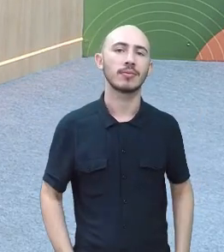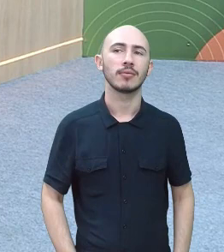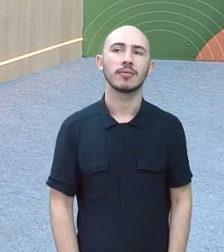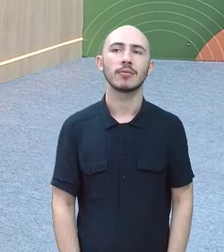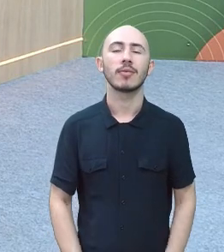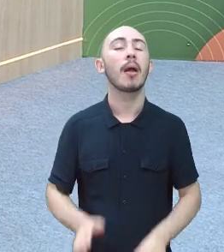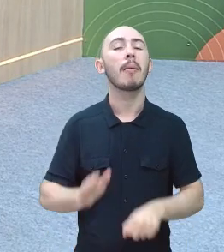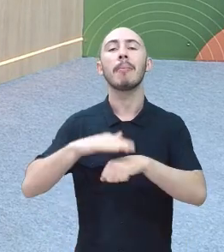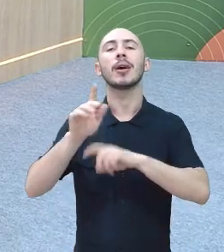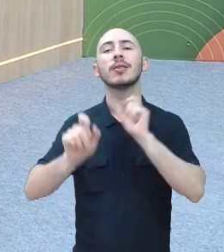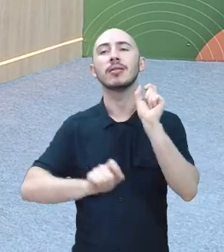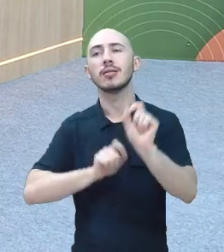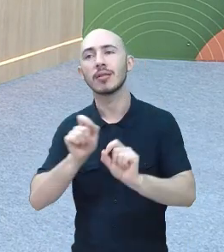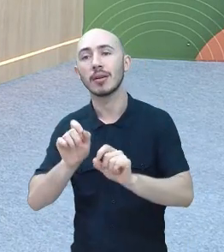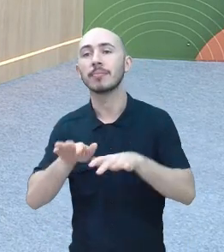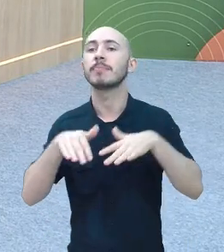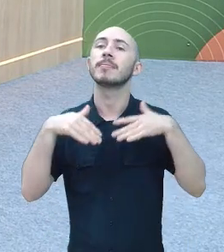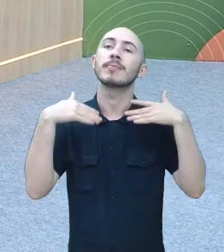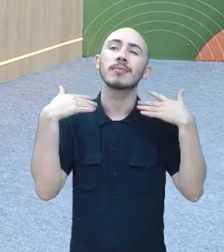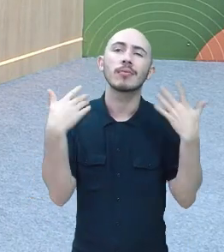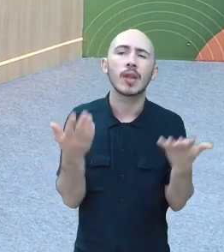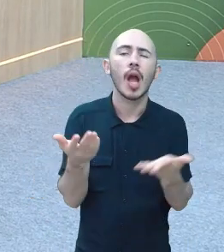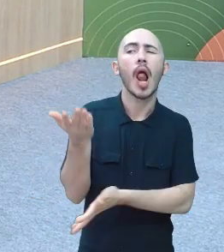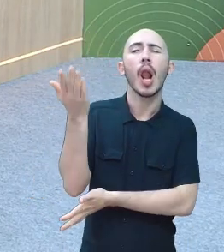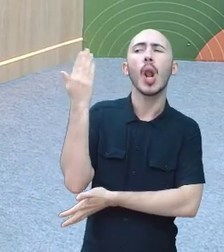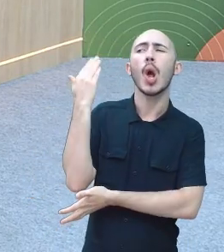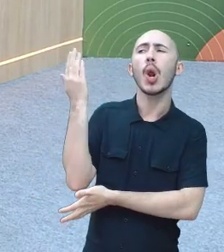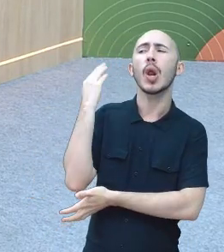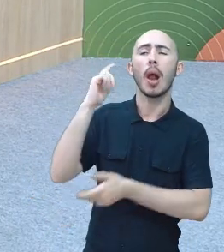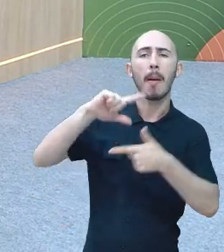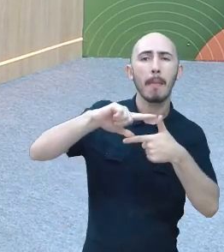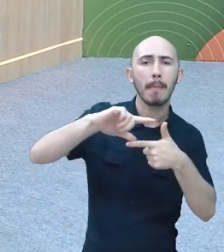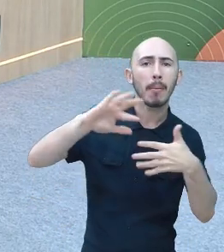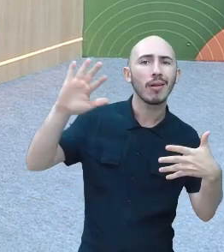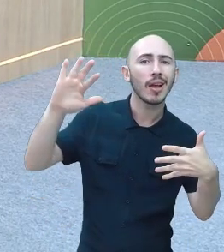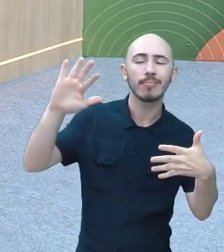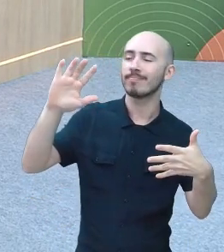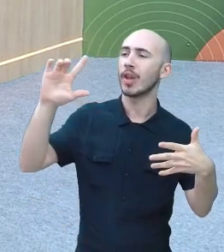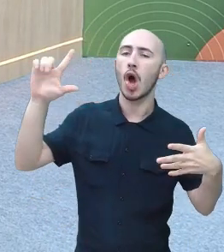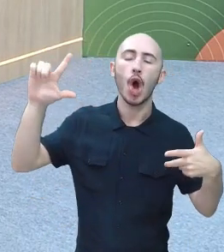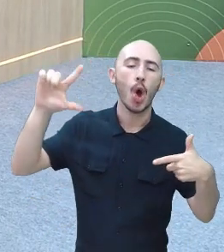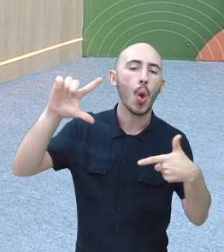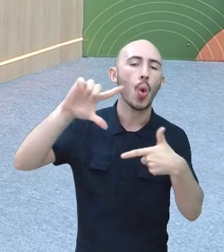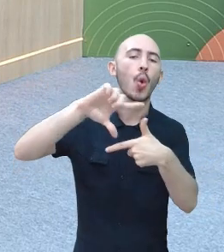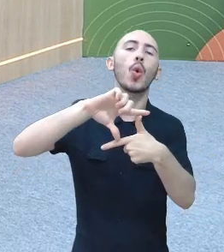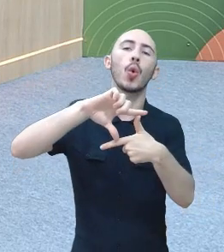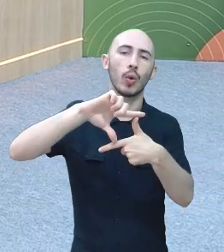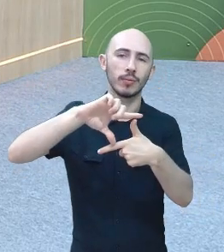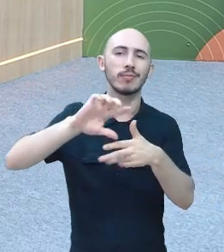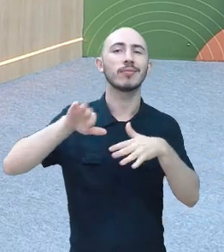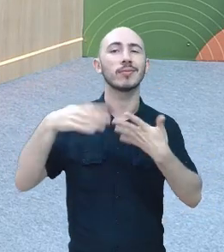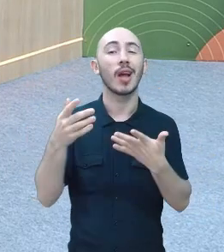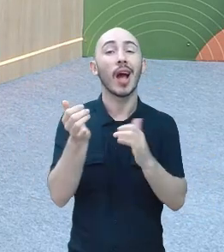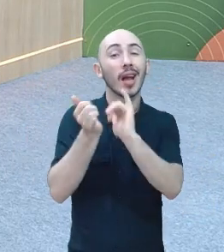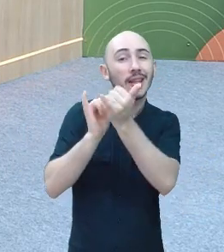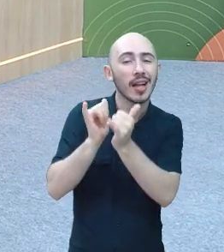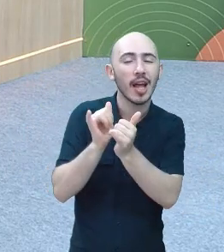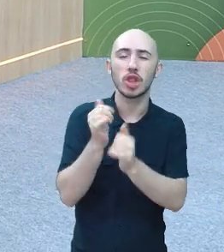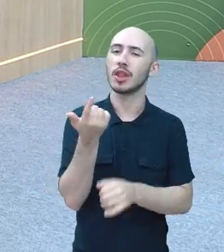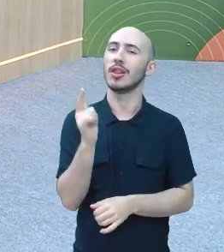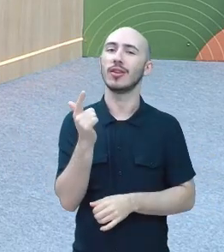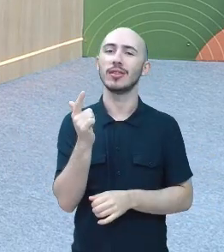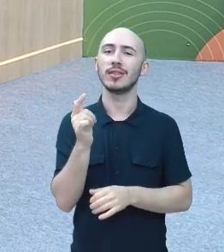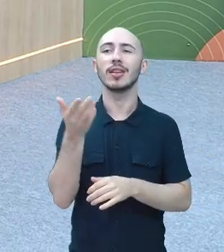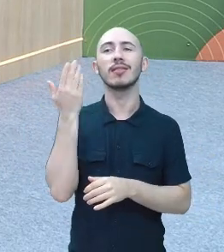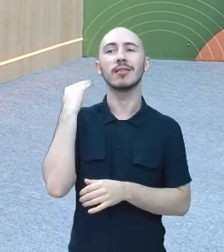mais, Vivi? Mas quando tudo ainda não era tão moderno, quando tudo não girava em torno da internet, os